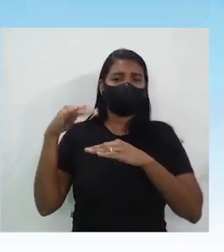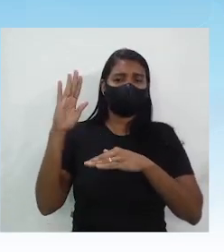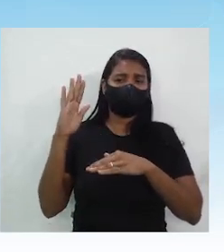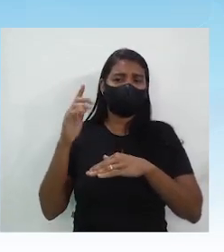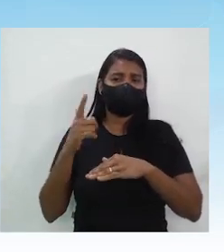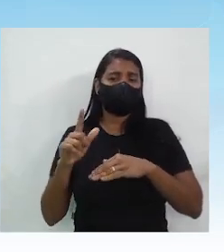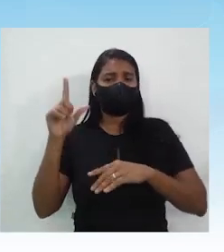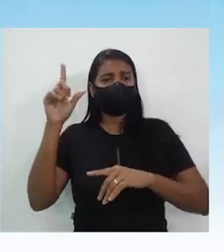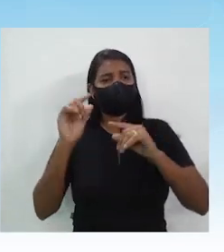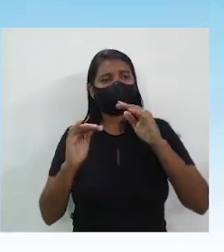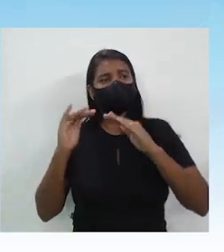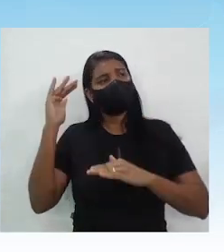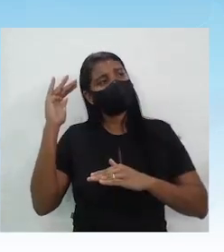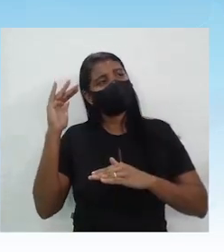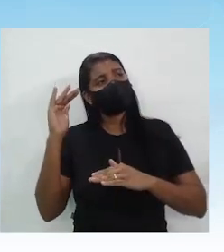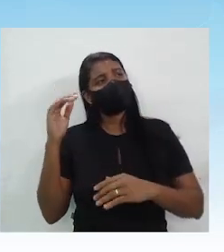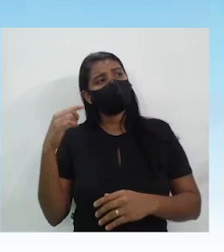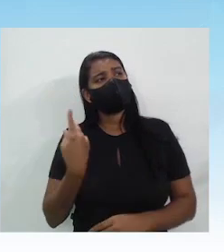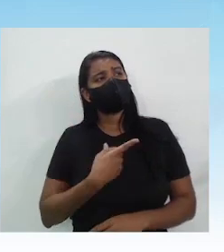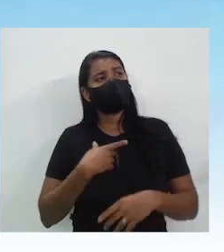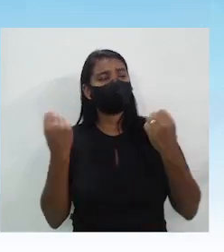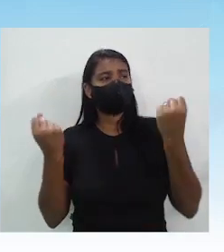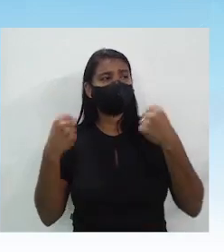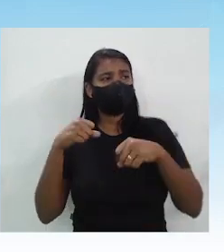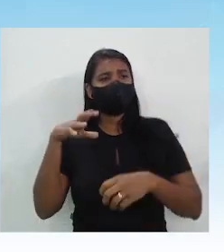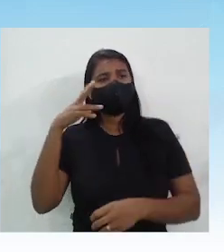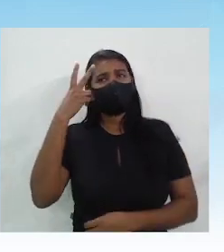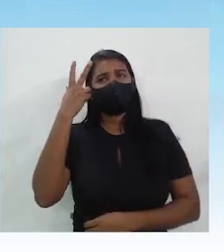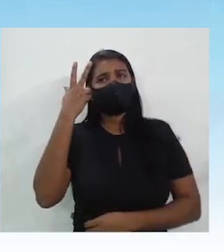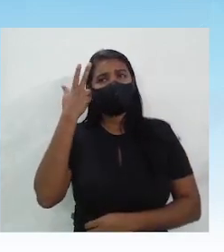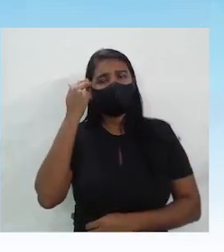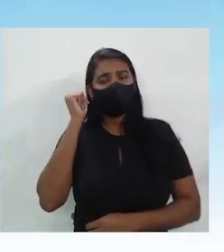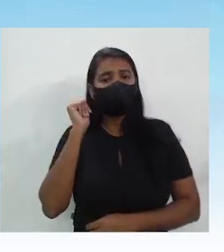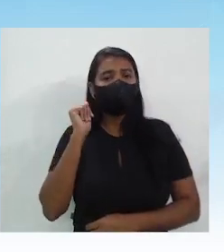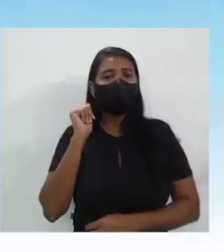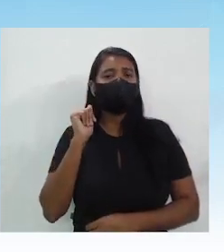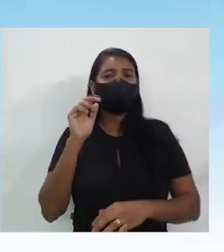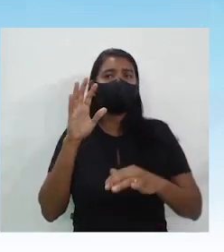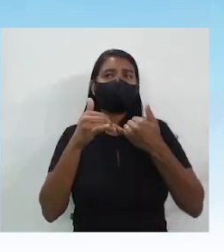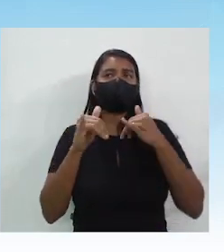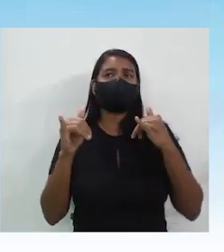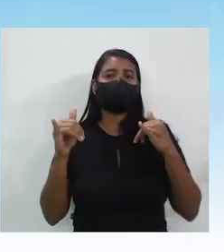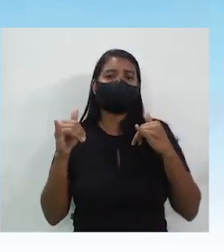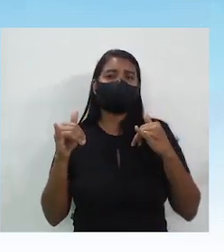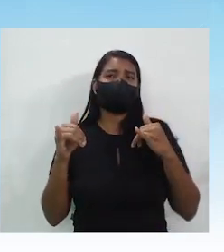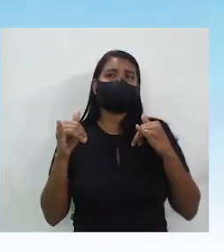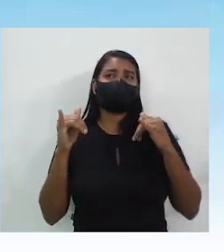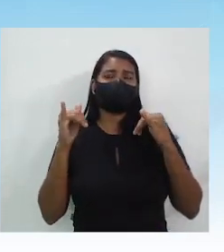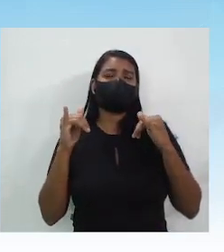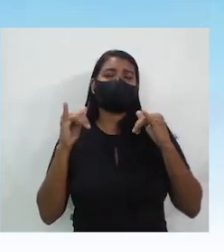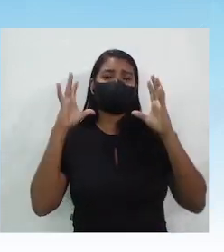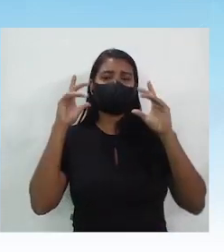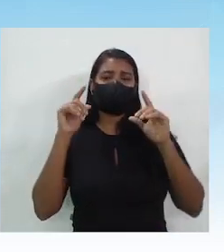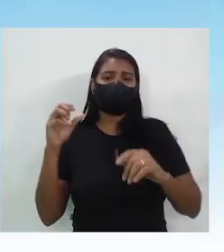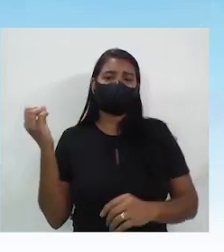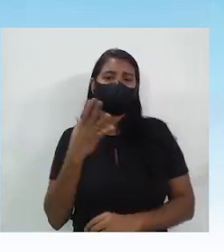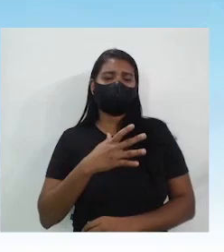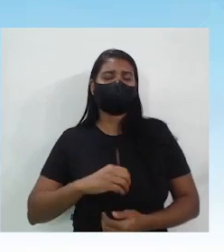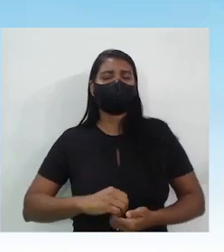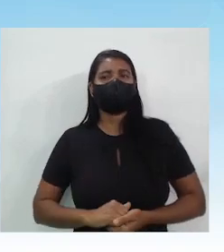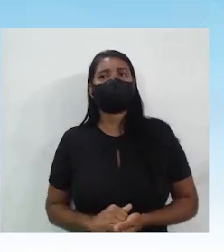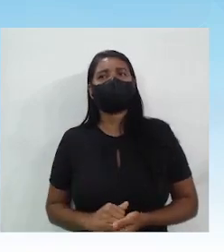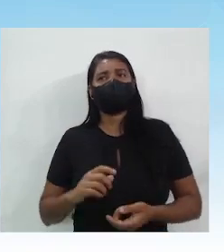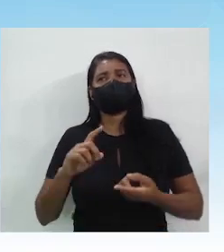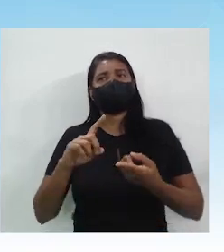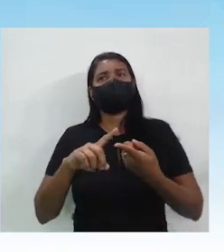do que outras. E o que nós precisamos mesmo é de ter uma energia limpa e renovável